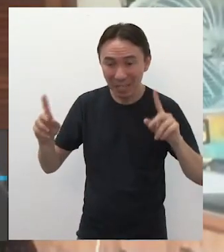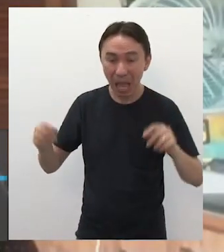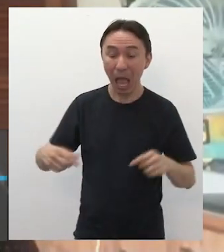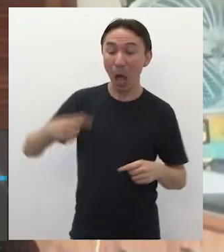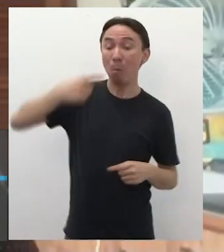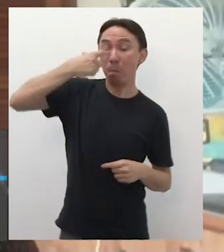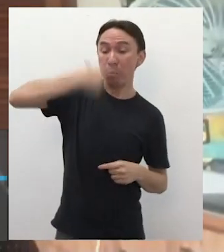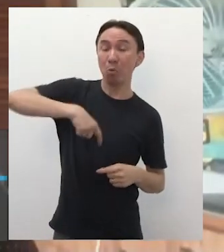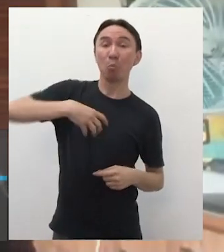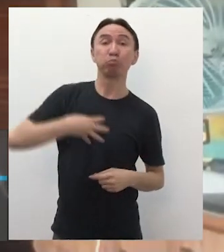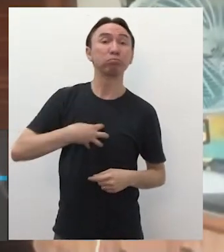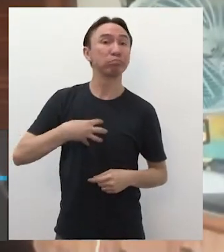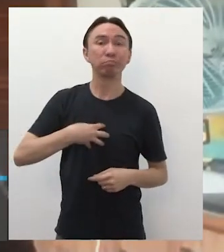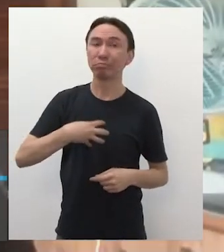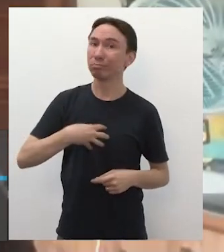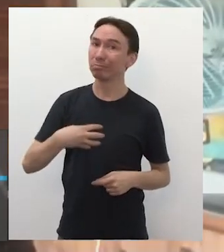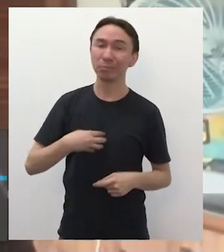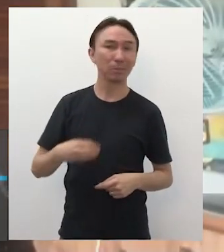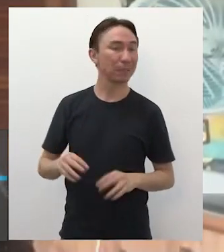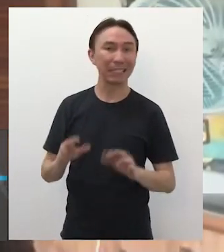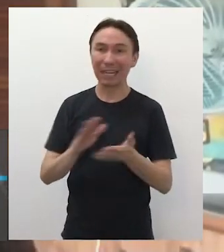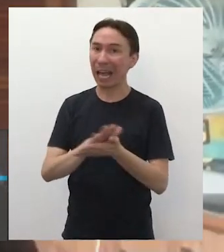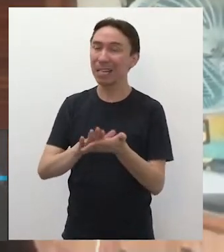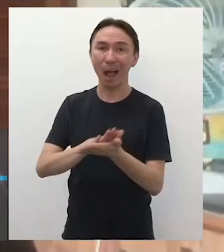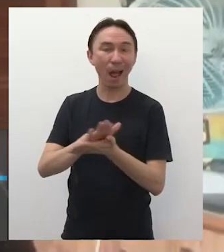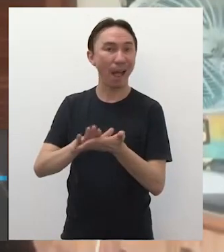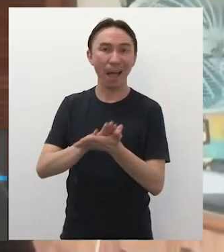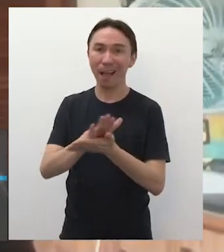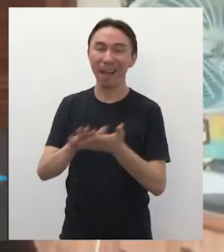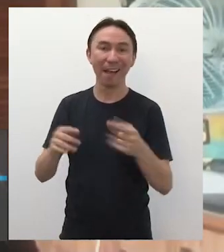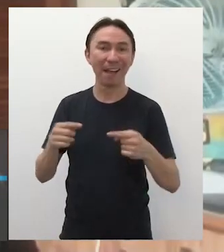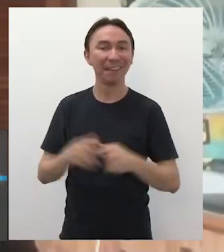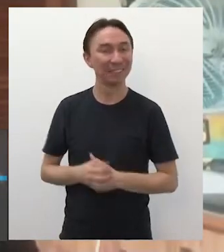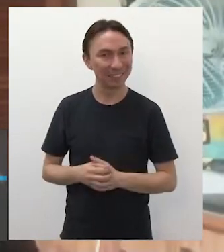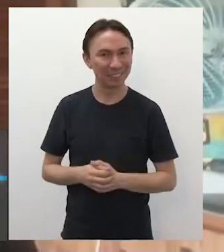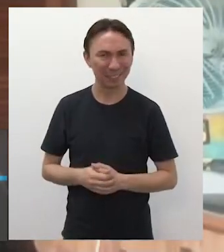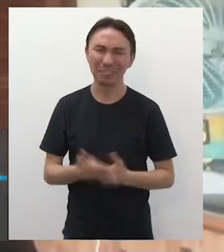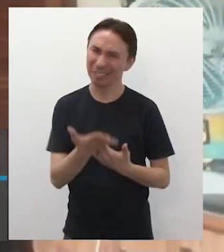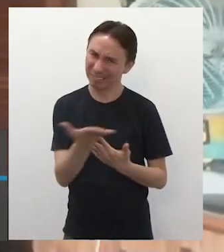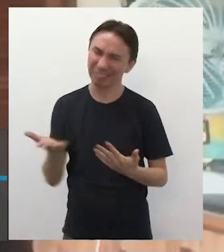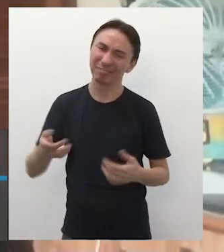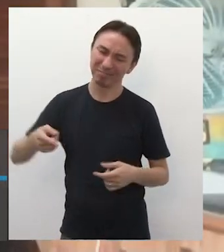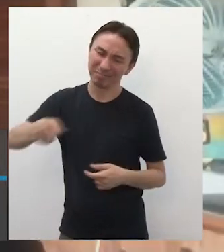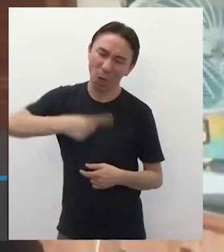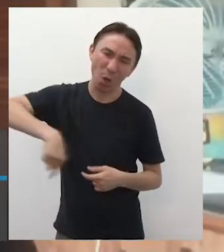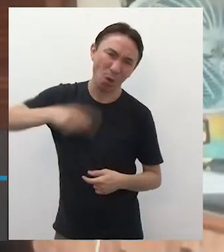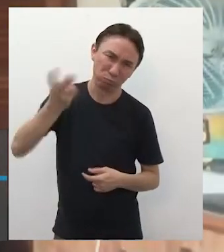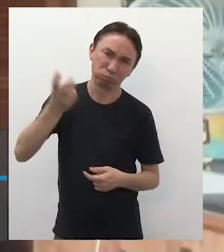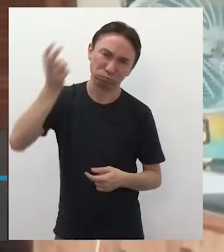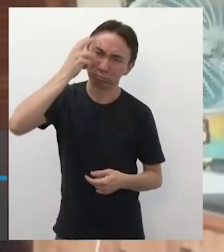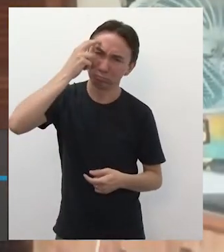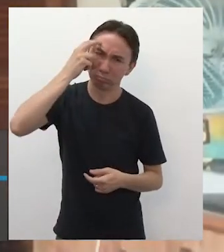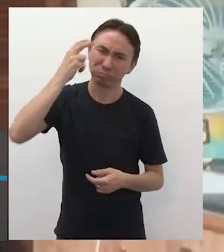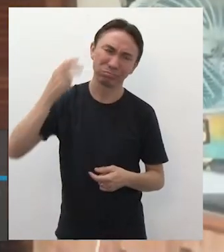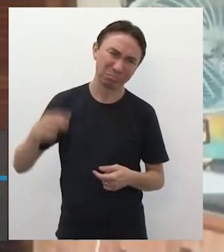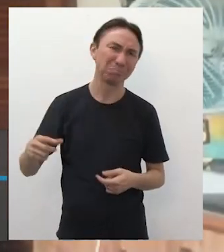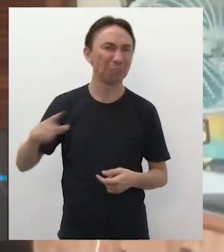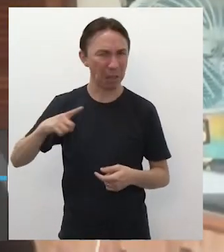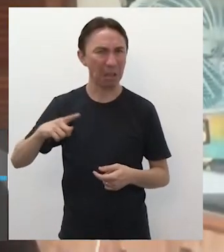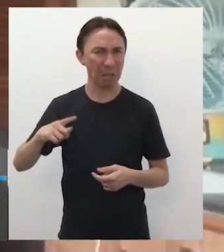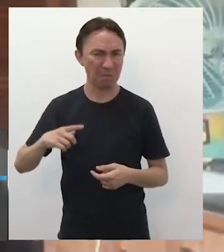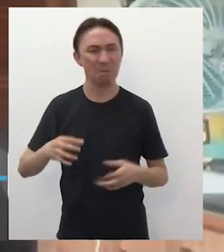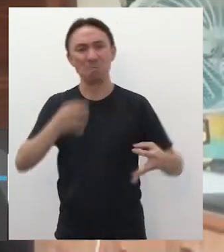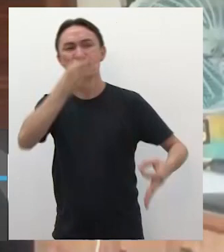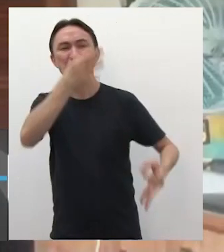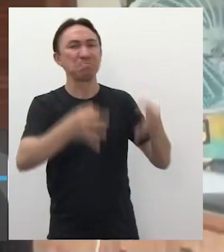personalidade. Então, assim, tem razão em dizer que nossa cultura tem muita a presença, né, do juízo de valor,